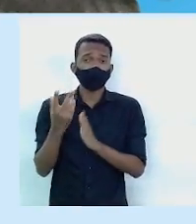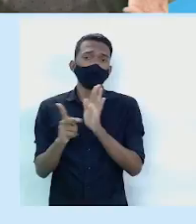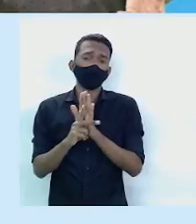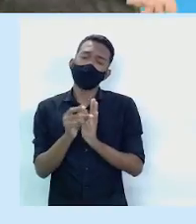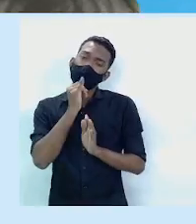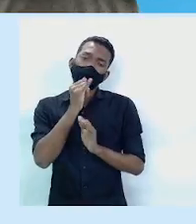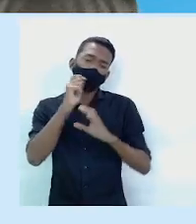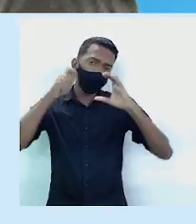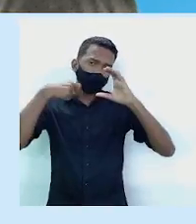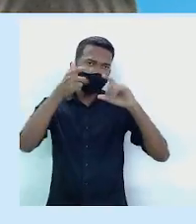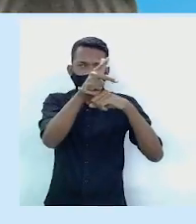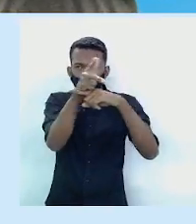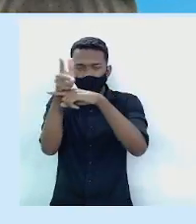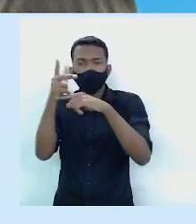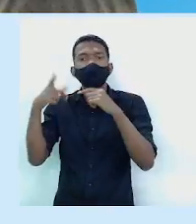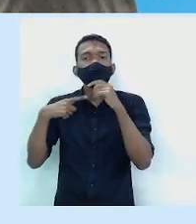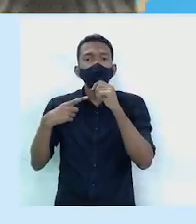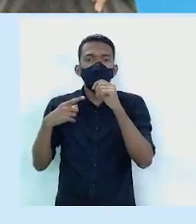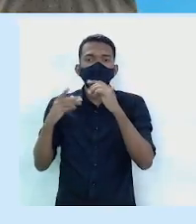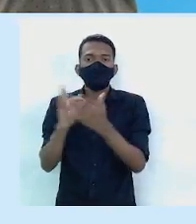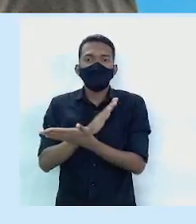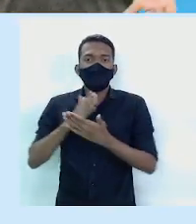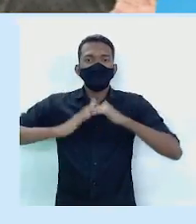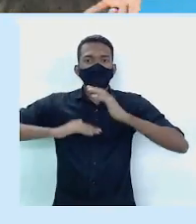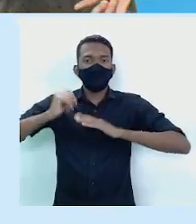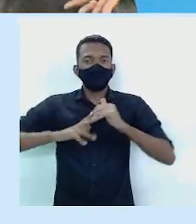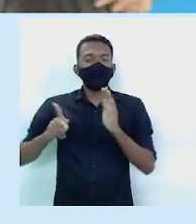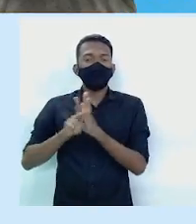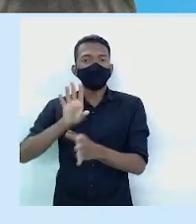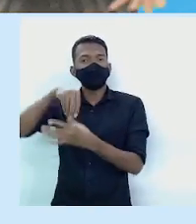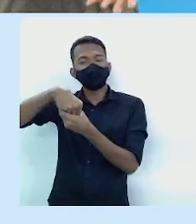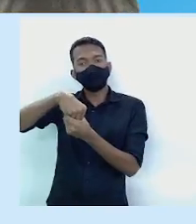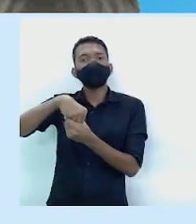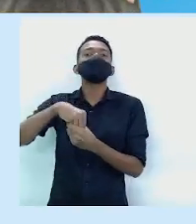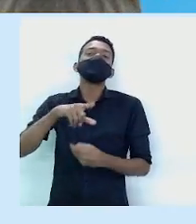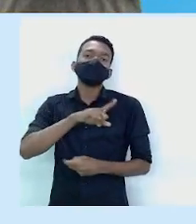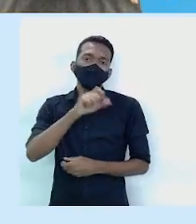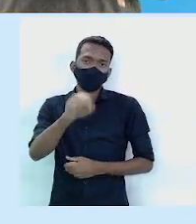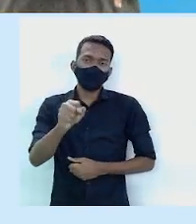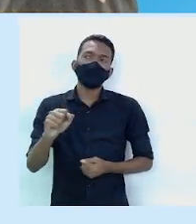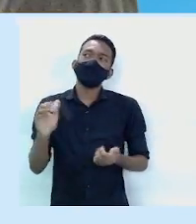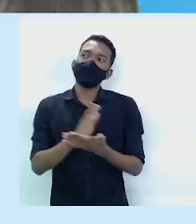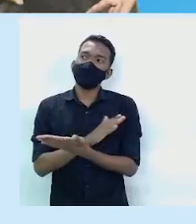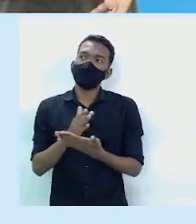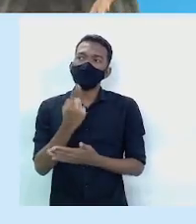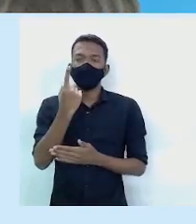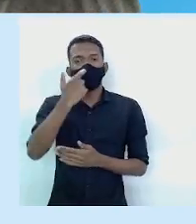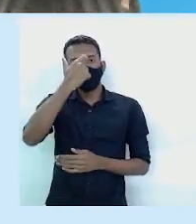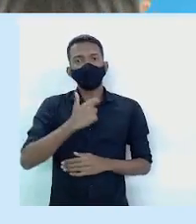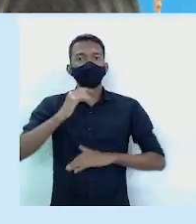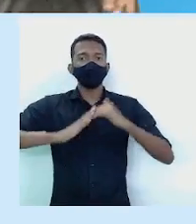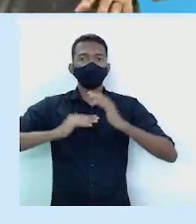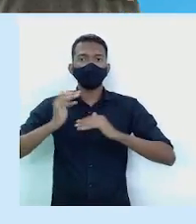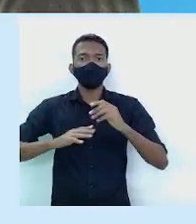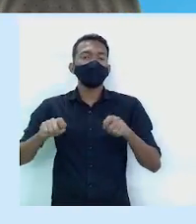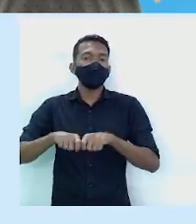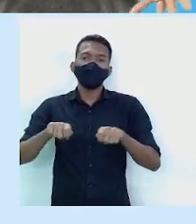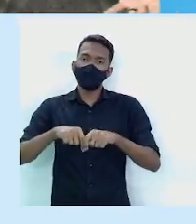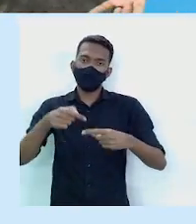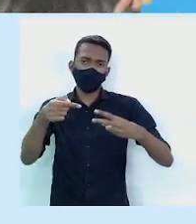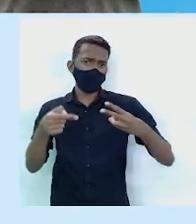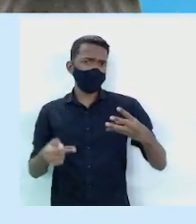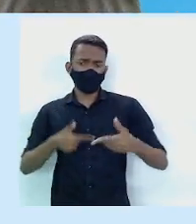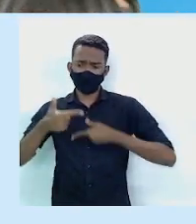um vídeo, temos aí alguns profissionais que se envolvem, né? E às vezes até um profissional só faz